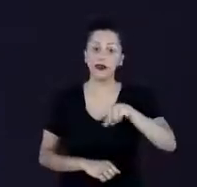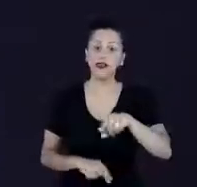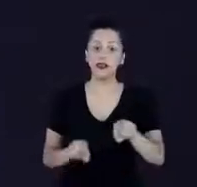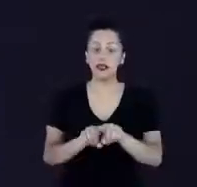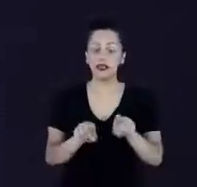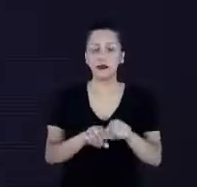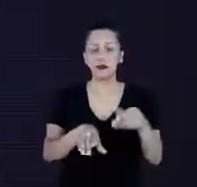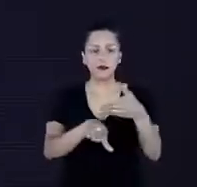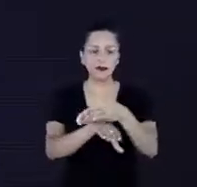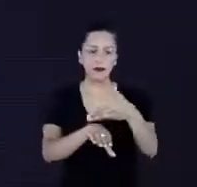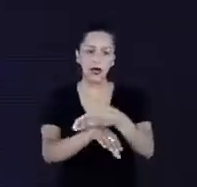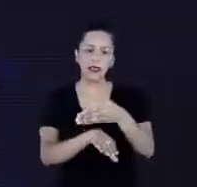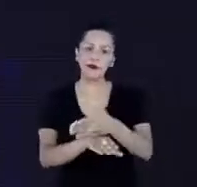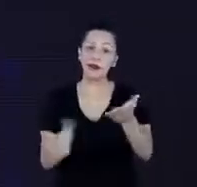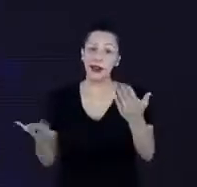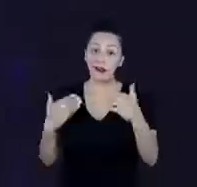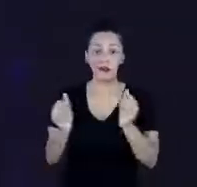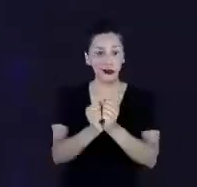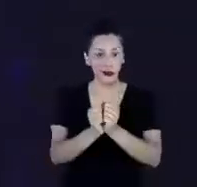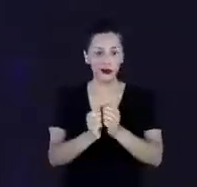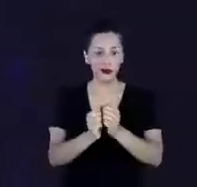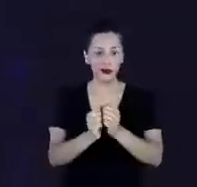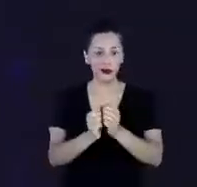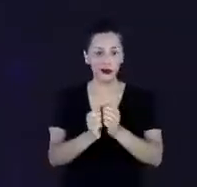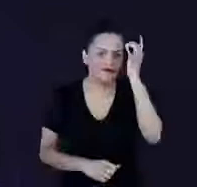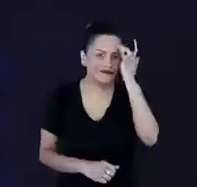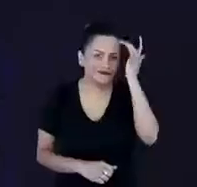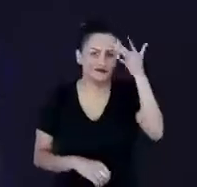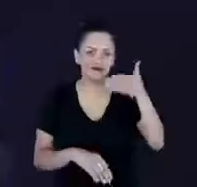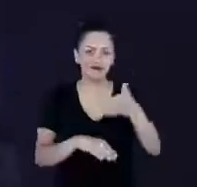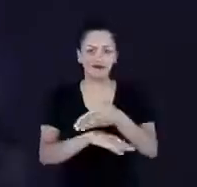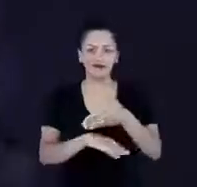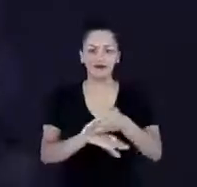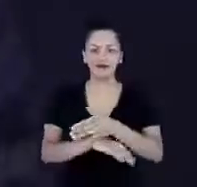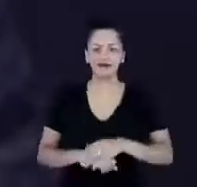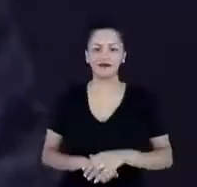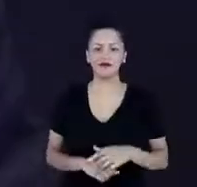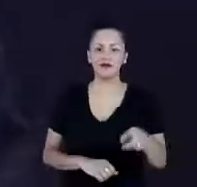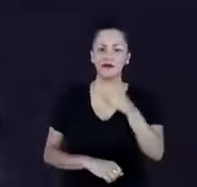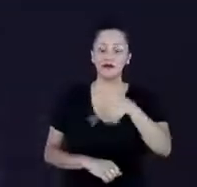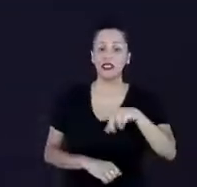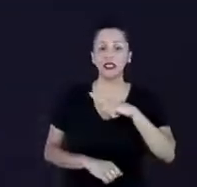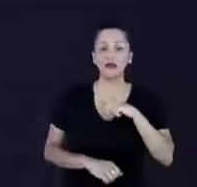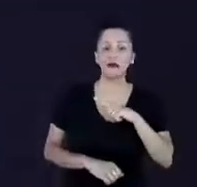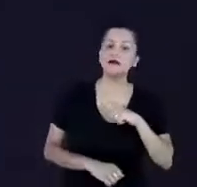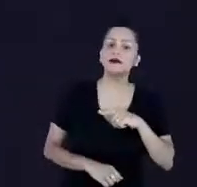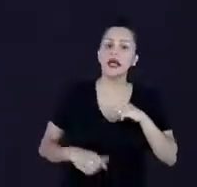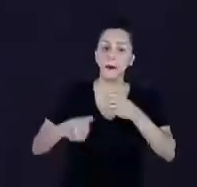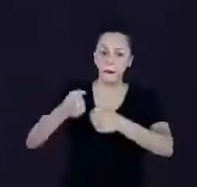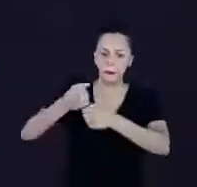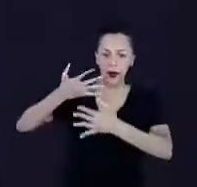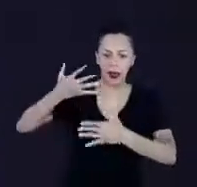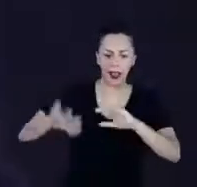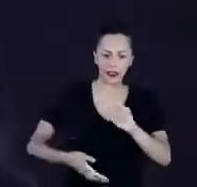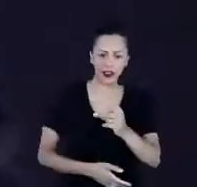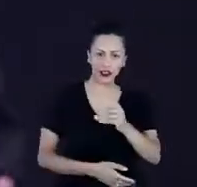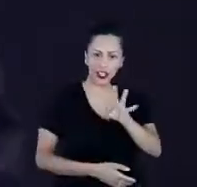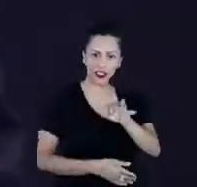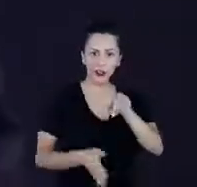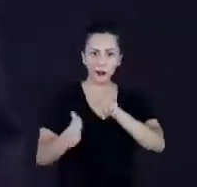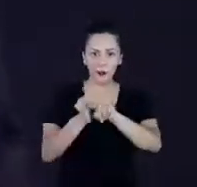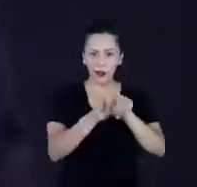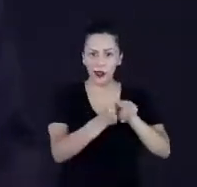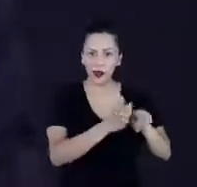participar aqui com a gente e é muito fácil é só mandar seus comentários perguntas o nosso chefe fica aí na plataforma